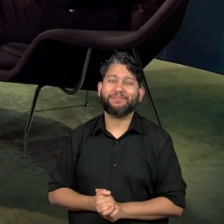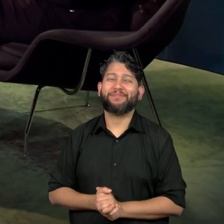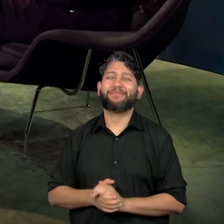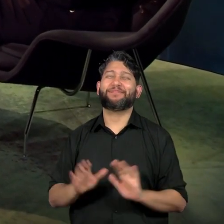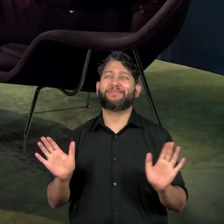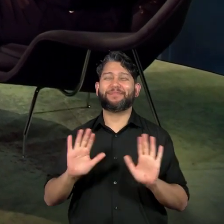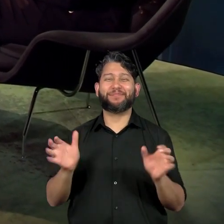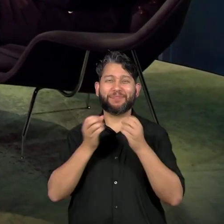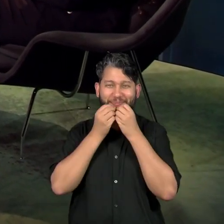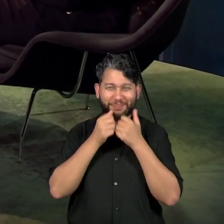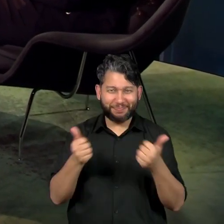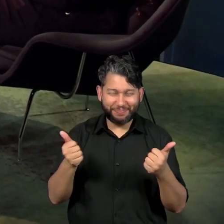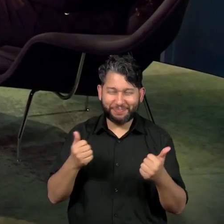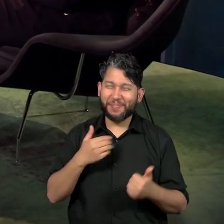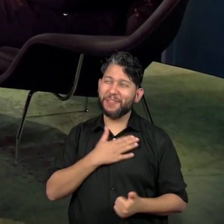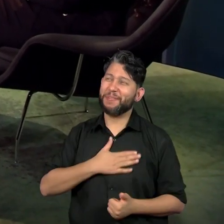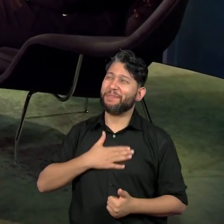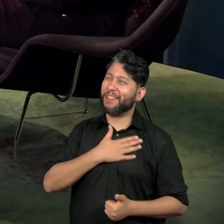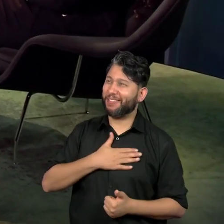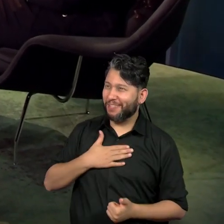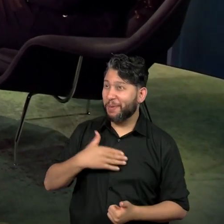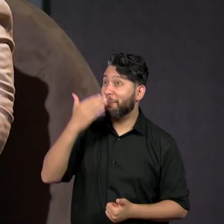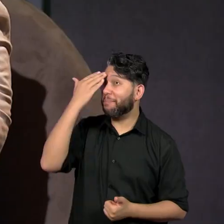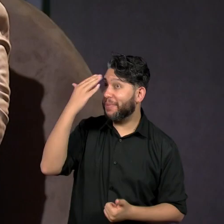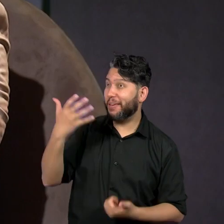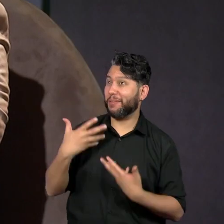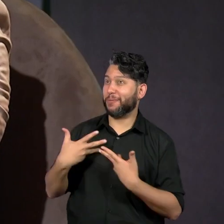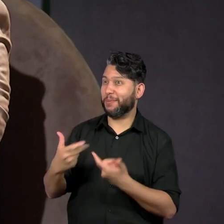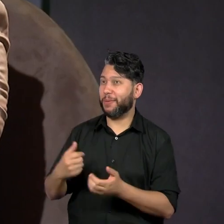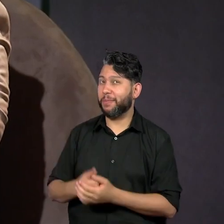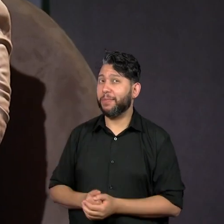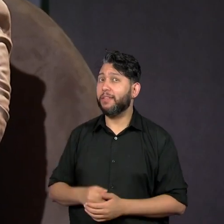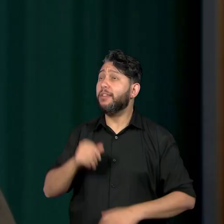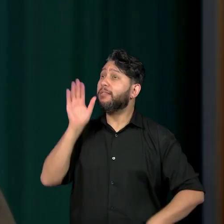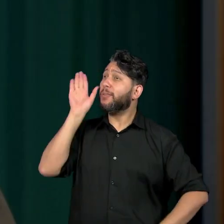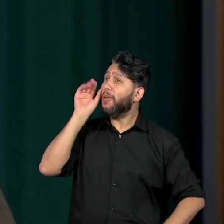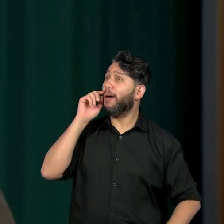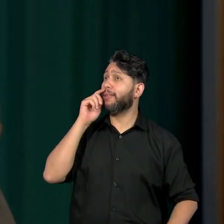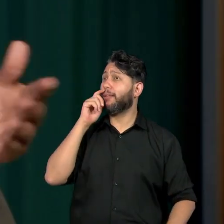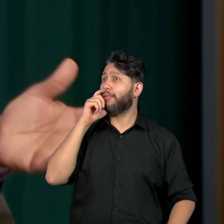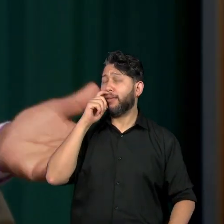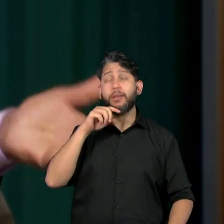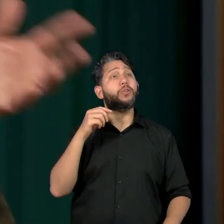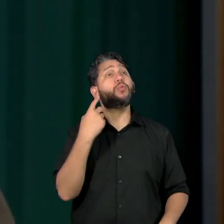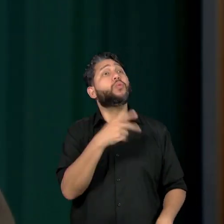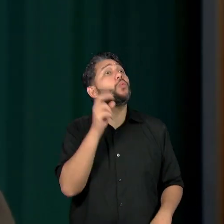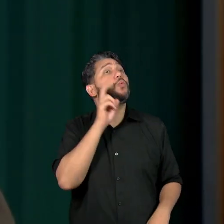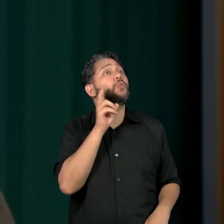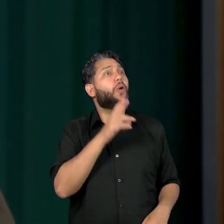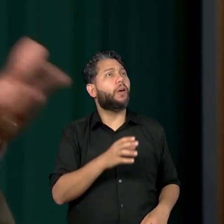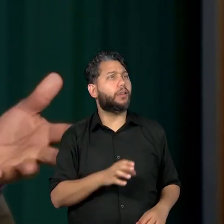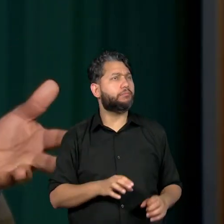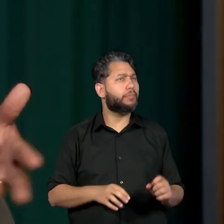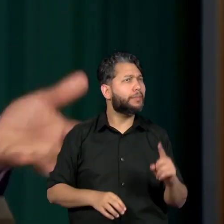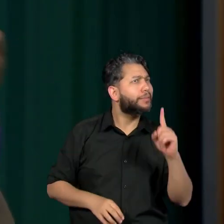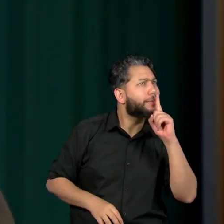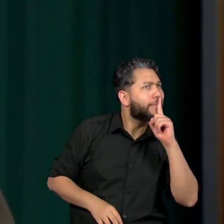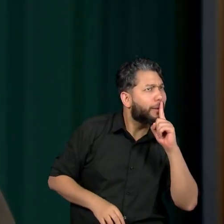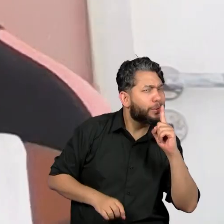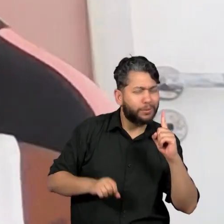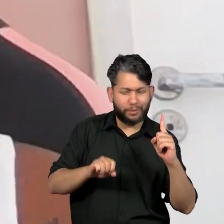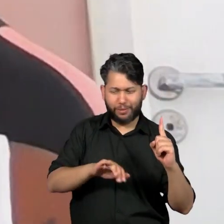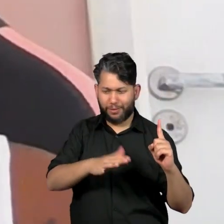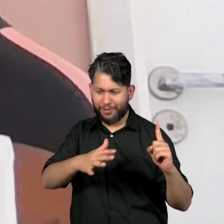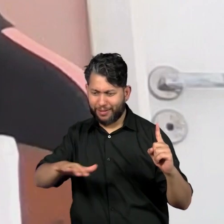e vocês? Prazer. Alegria. Muito obrigada pelo convite. Queremos saber dessa história aí, como que é, do Silêncio ao Silício. O que é